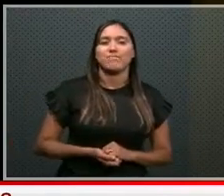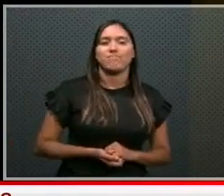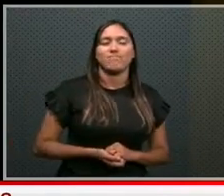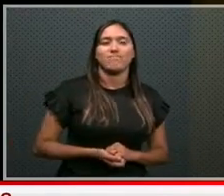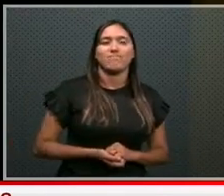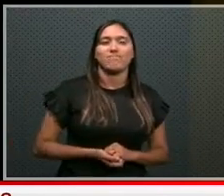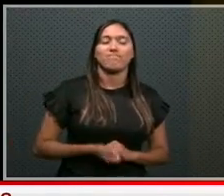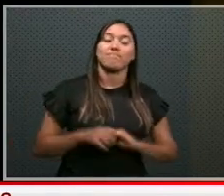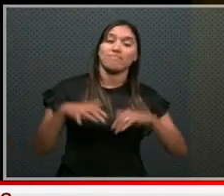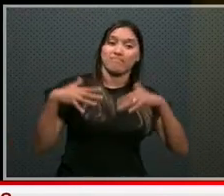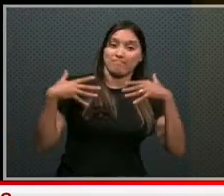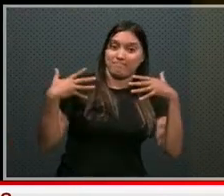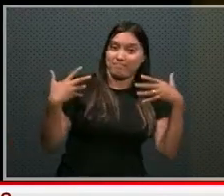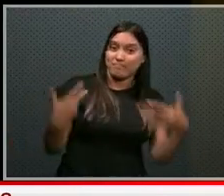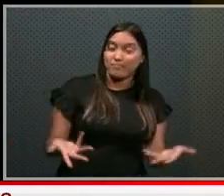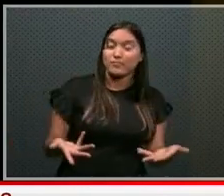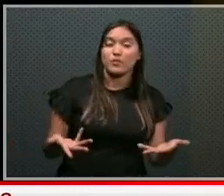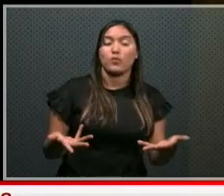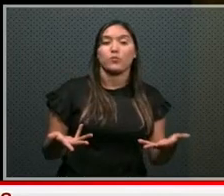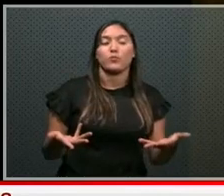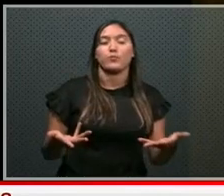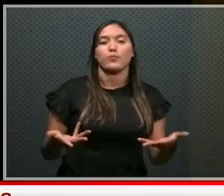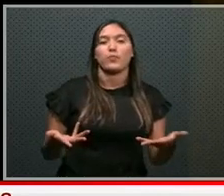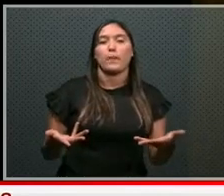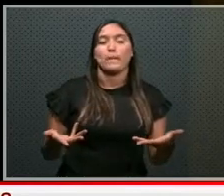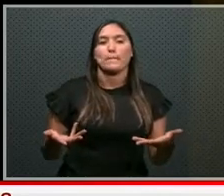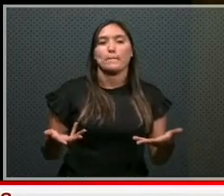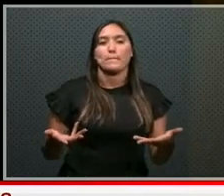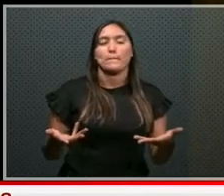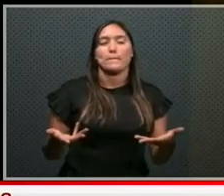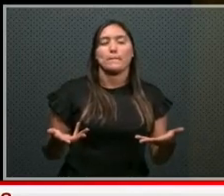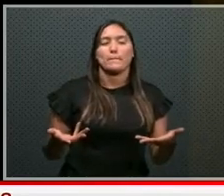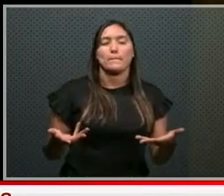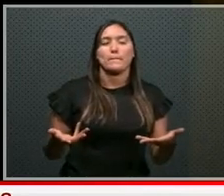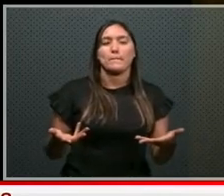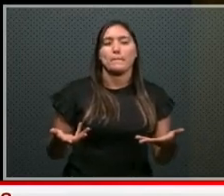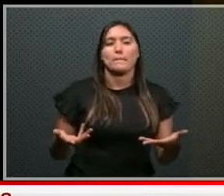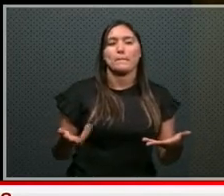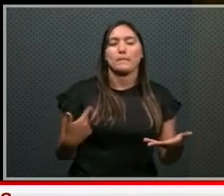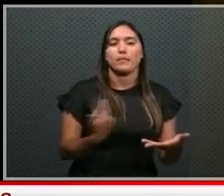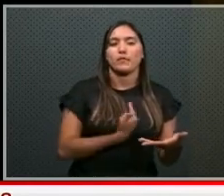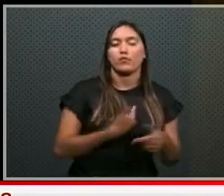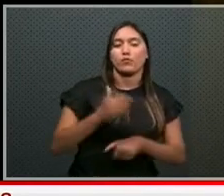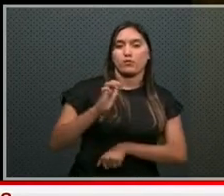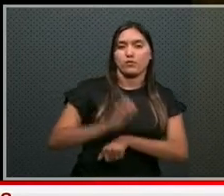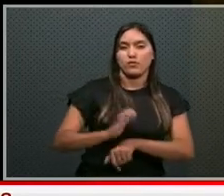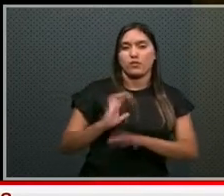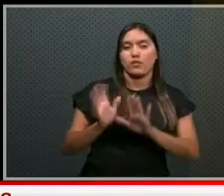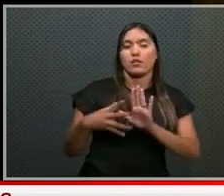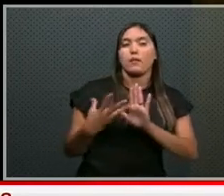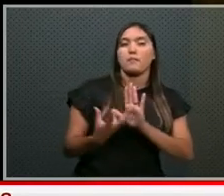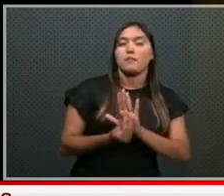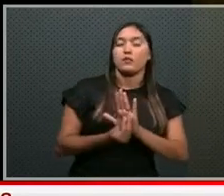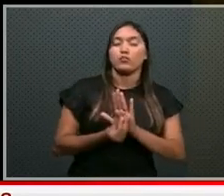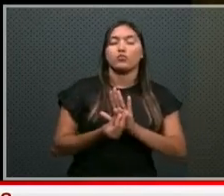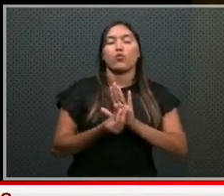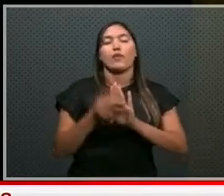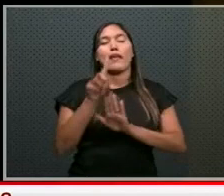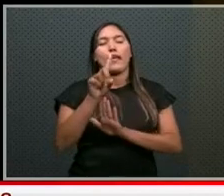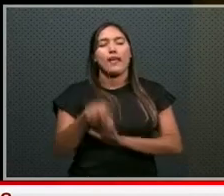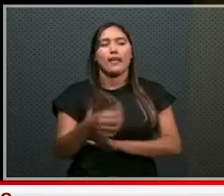primeiro é o seguinte os nove estados da Amazônia são